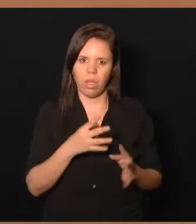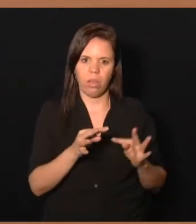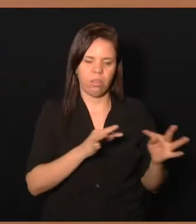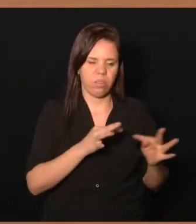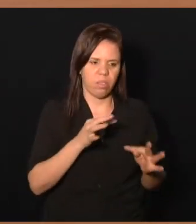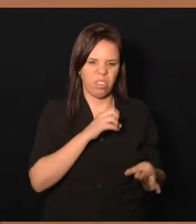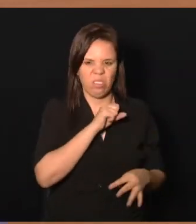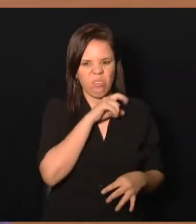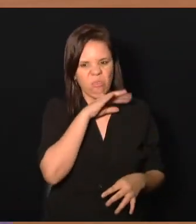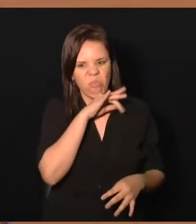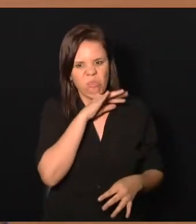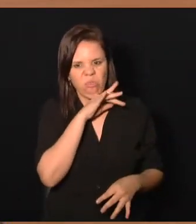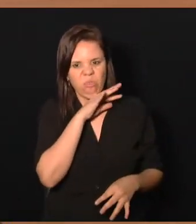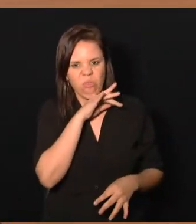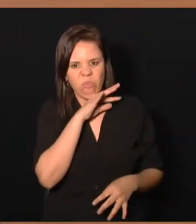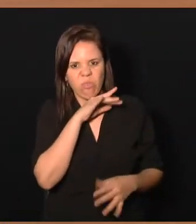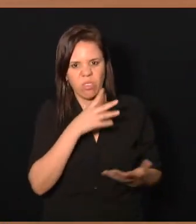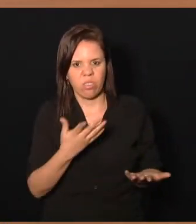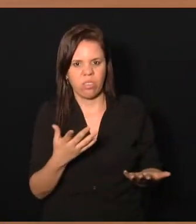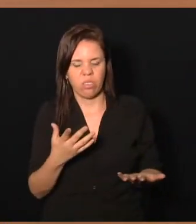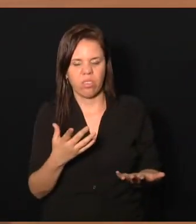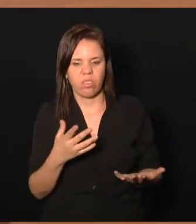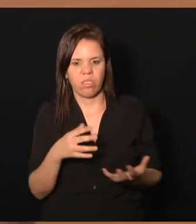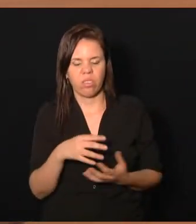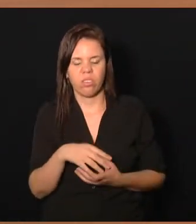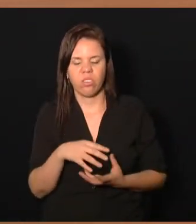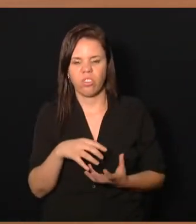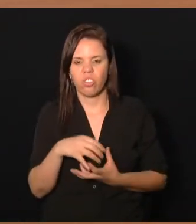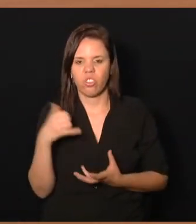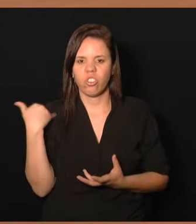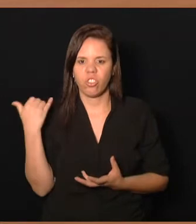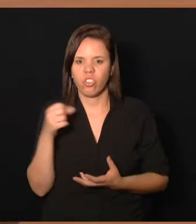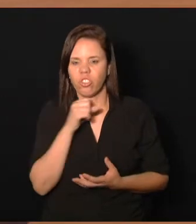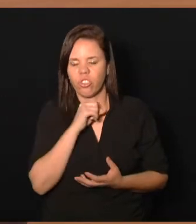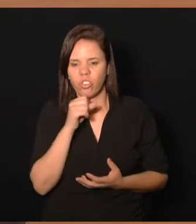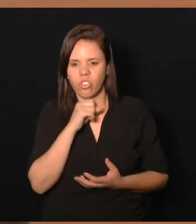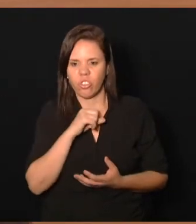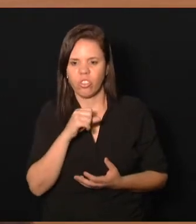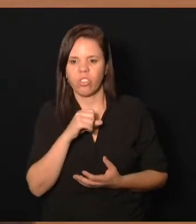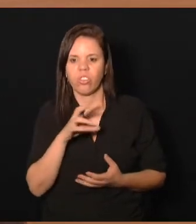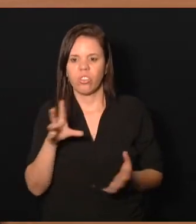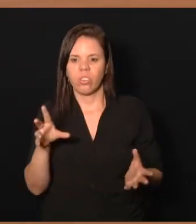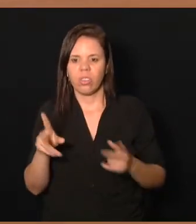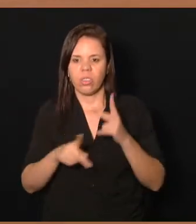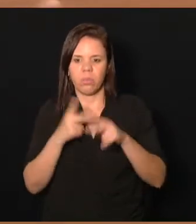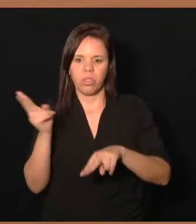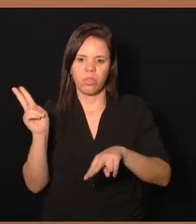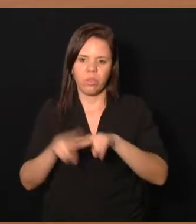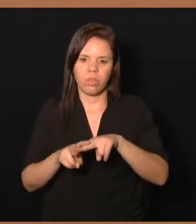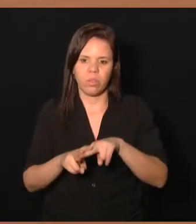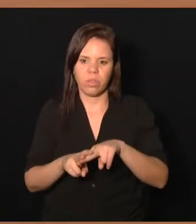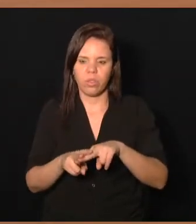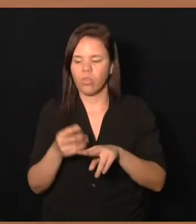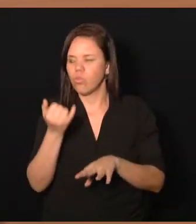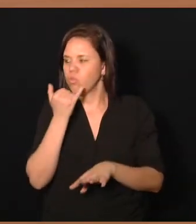tratam mal. Muito mal nossos idosos. Que eu acho que teria que colocar esse pessoal na cadeia.